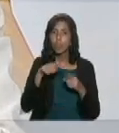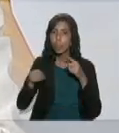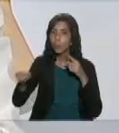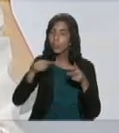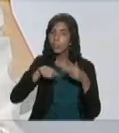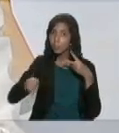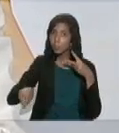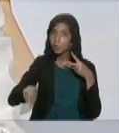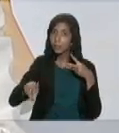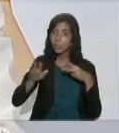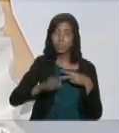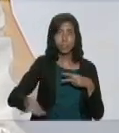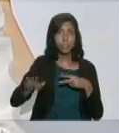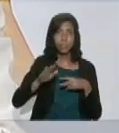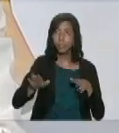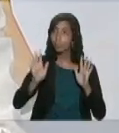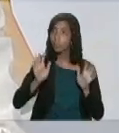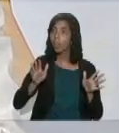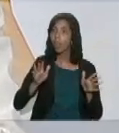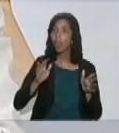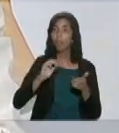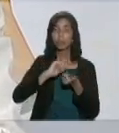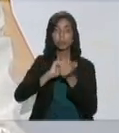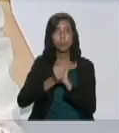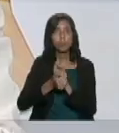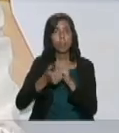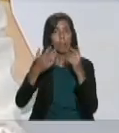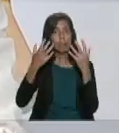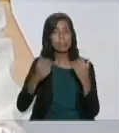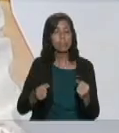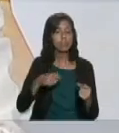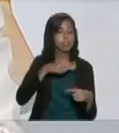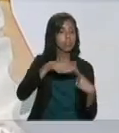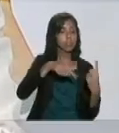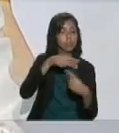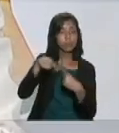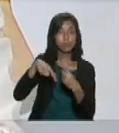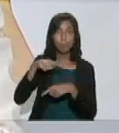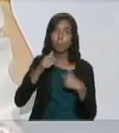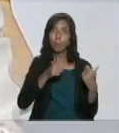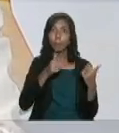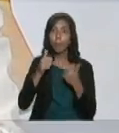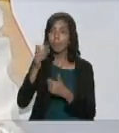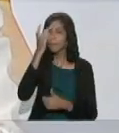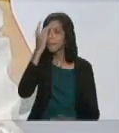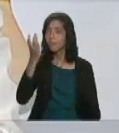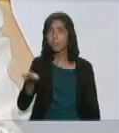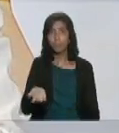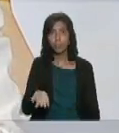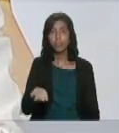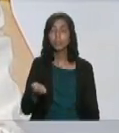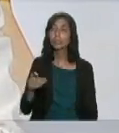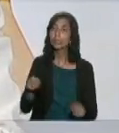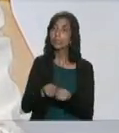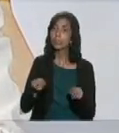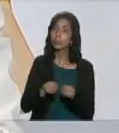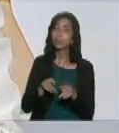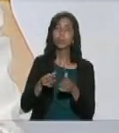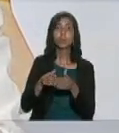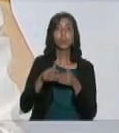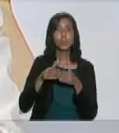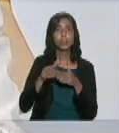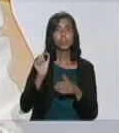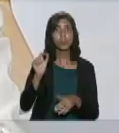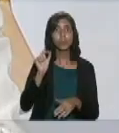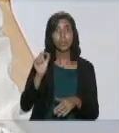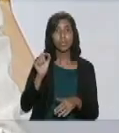2 semanas, aquelas crianças começam a se adaptar e a interagir umas com as outras com muito mais facilidade e solicitam